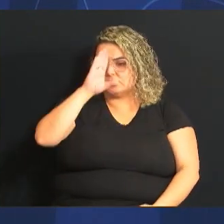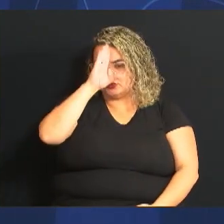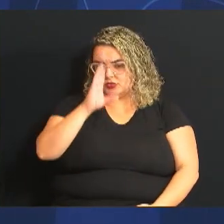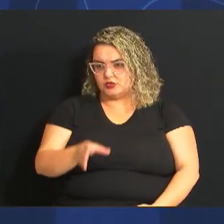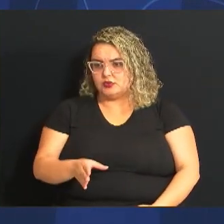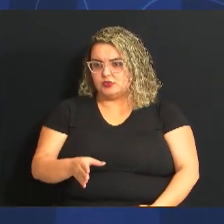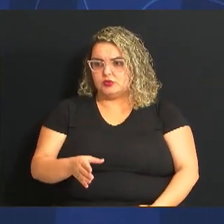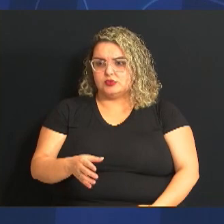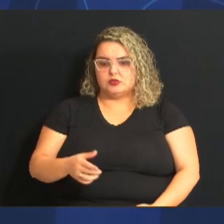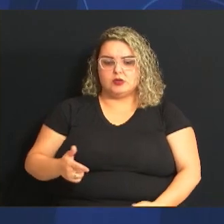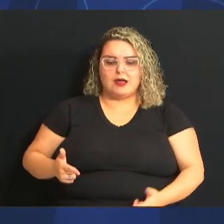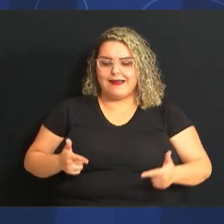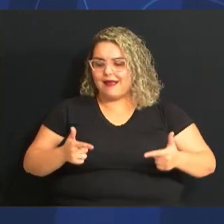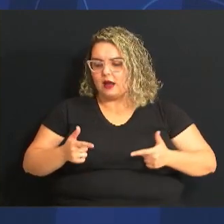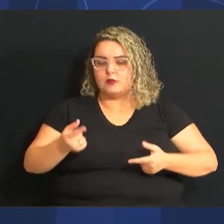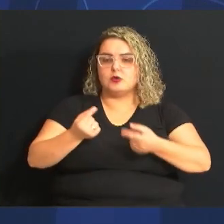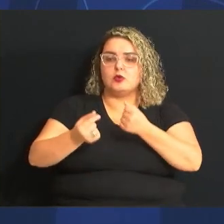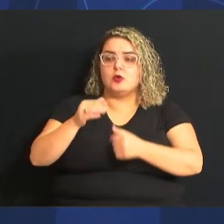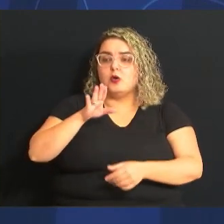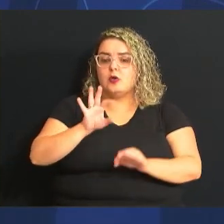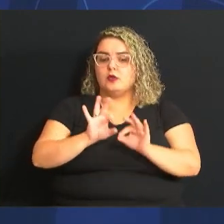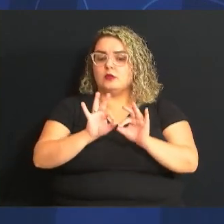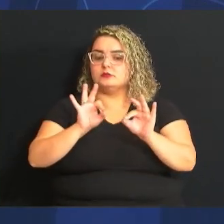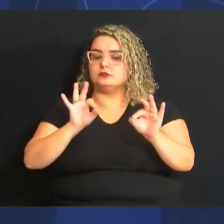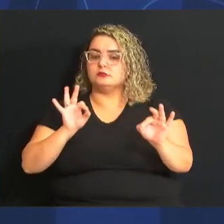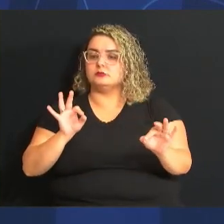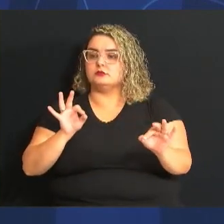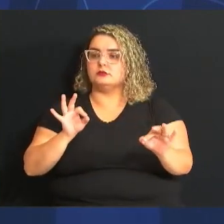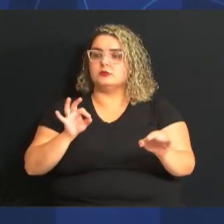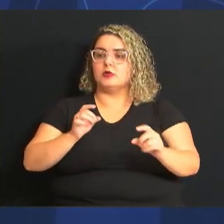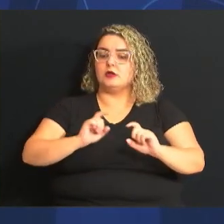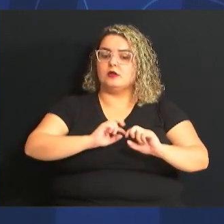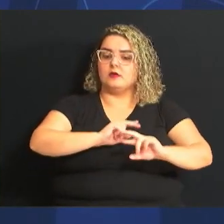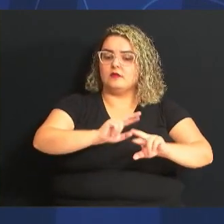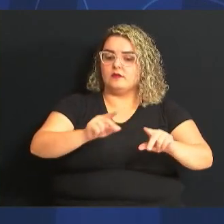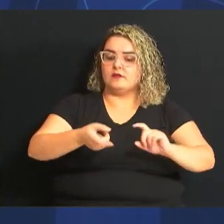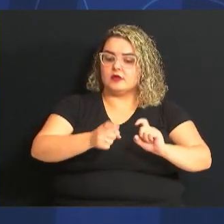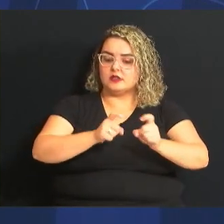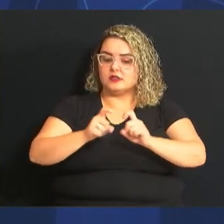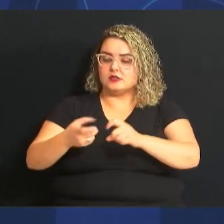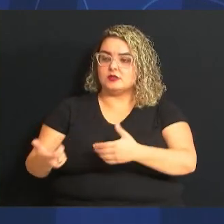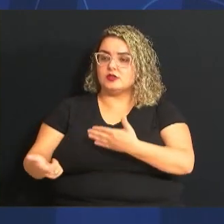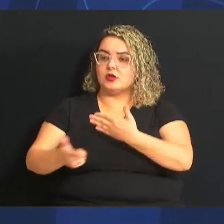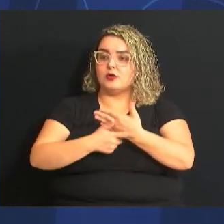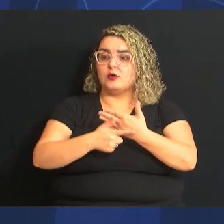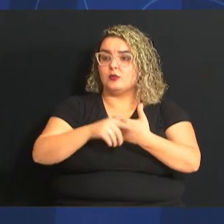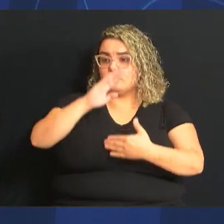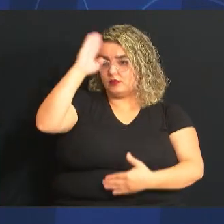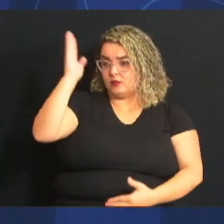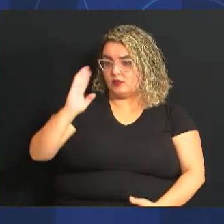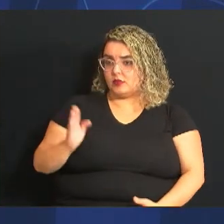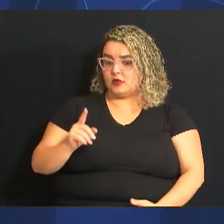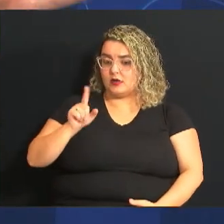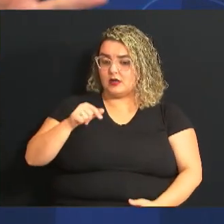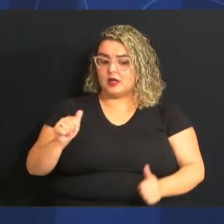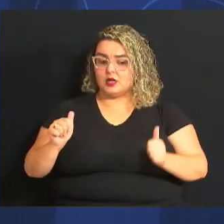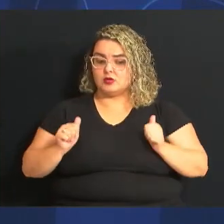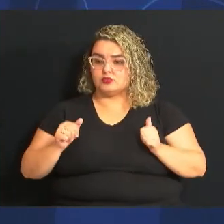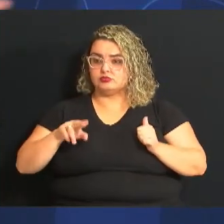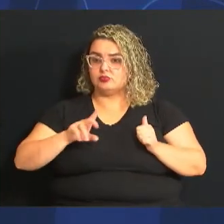num processo. Eu sou formador, eu tenho mestrado em formação de professores, né? E eu acredito que